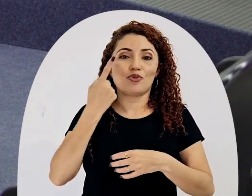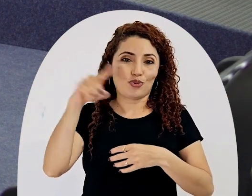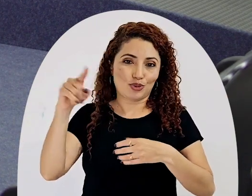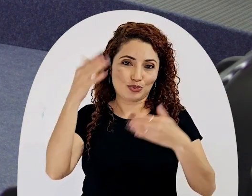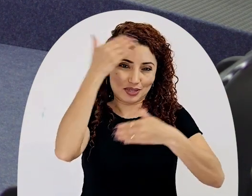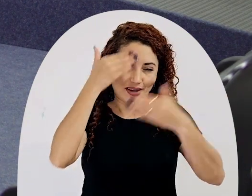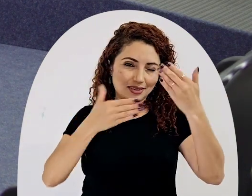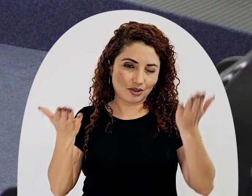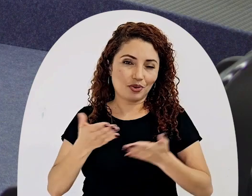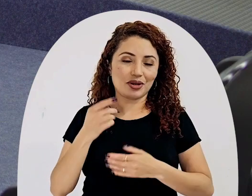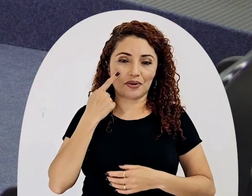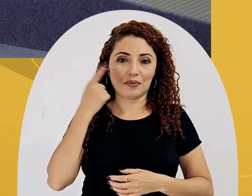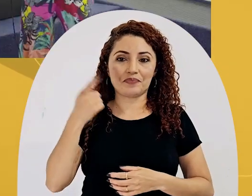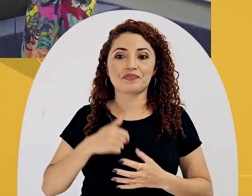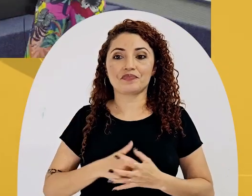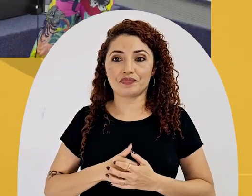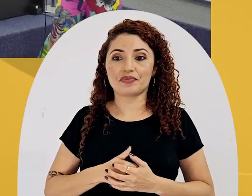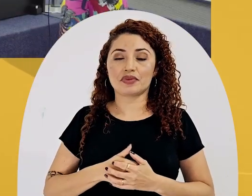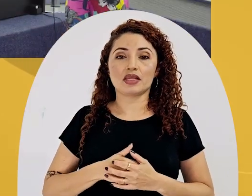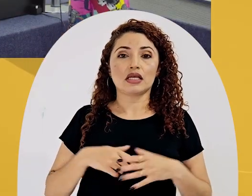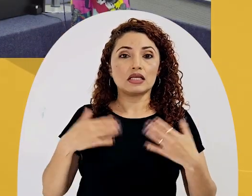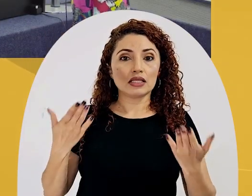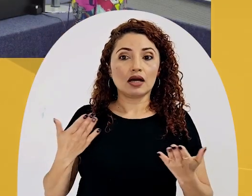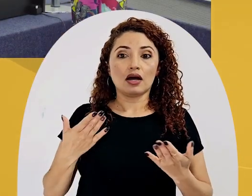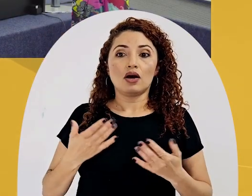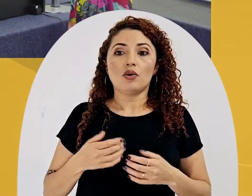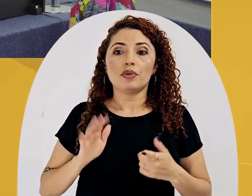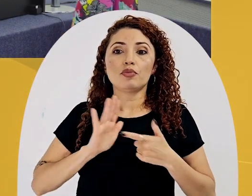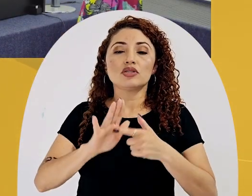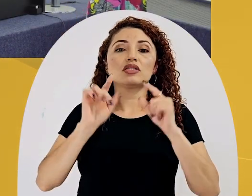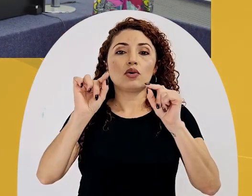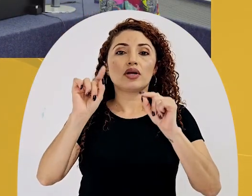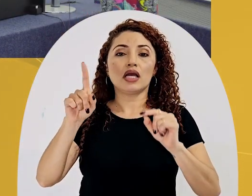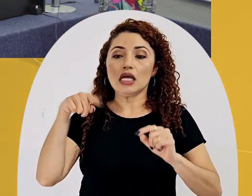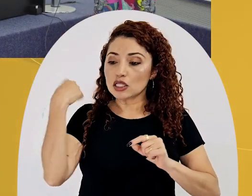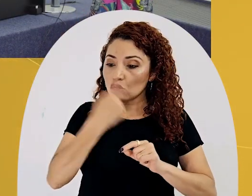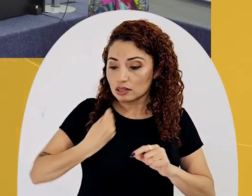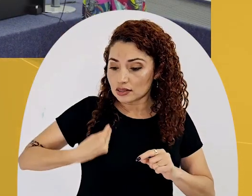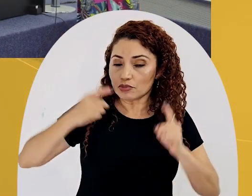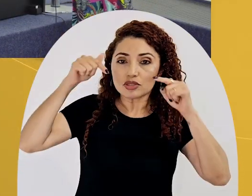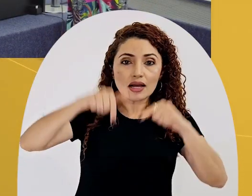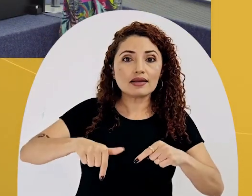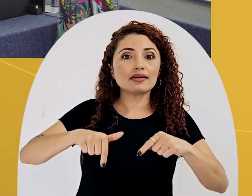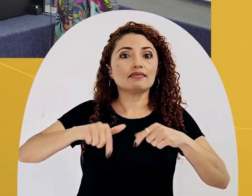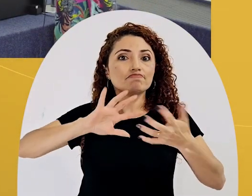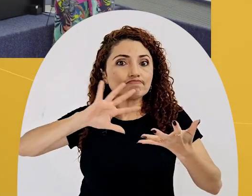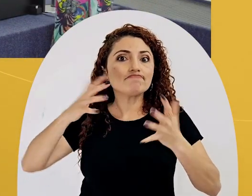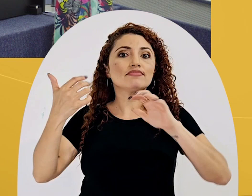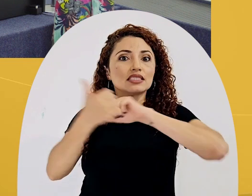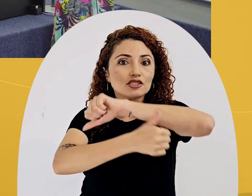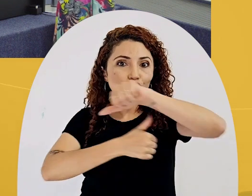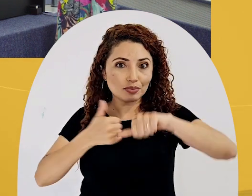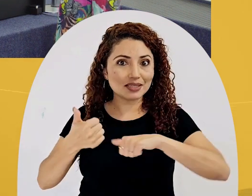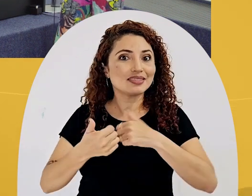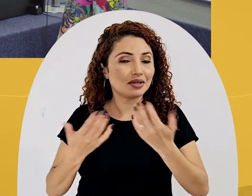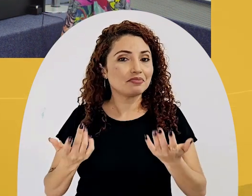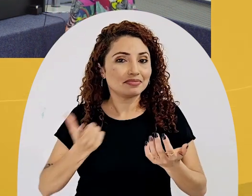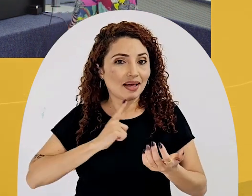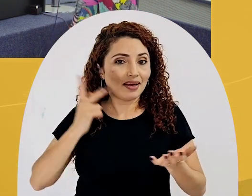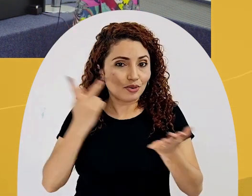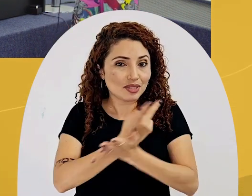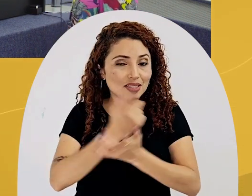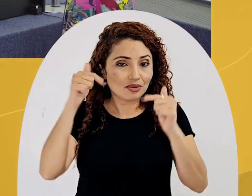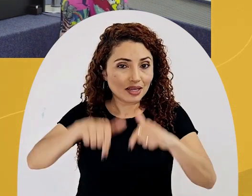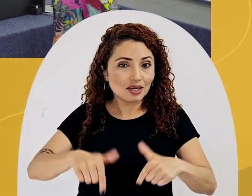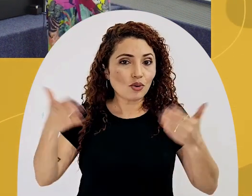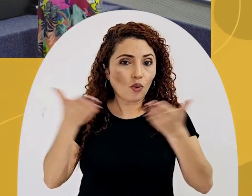nós estamos aqui nessa transformação, que é o que está acontecendo hoje, que transformações individuais e